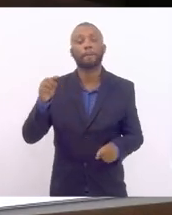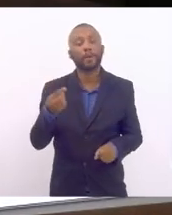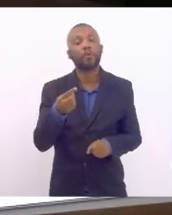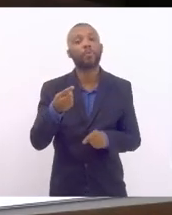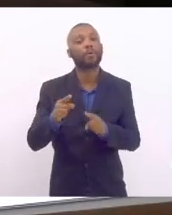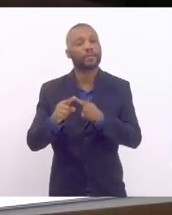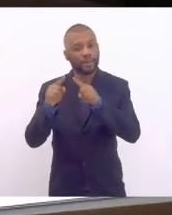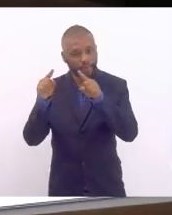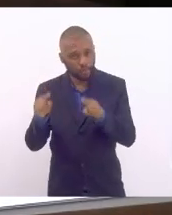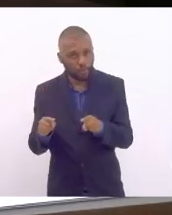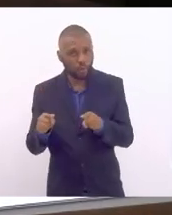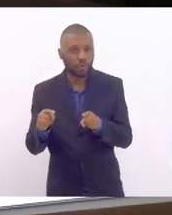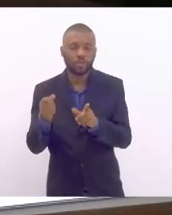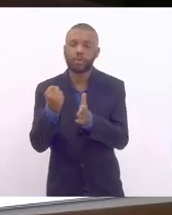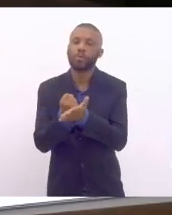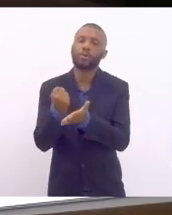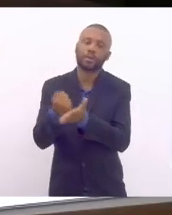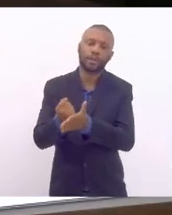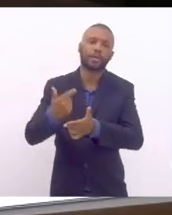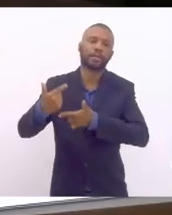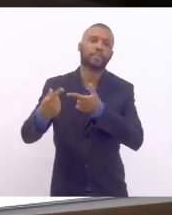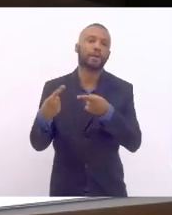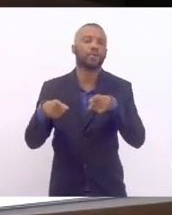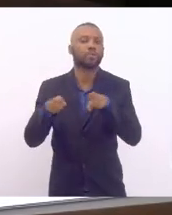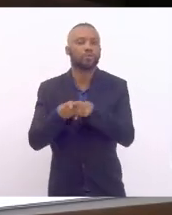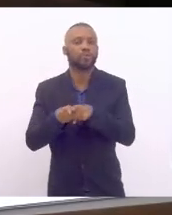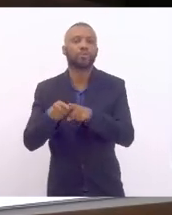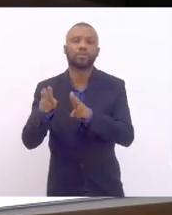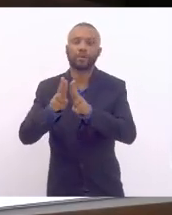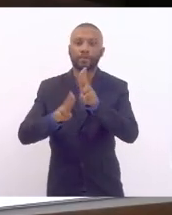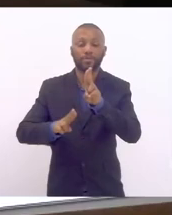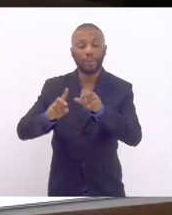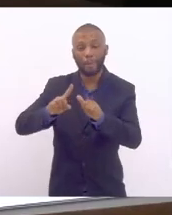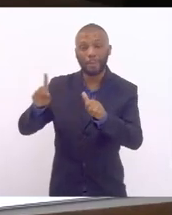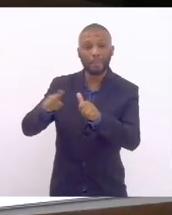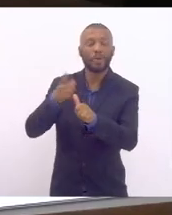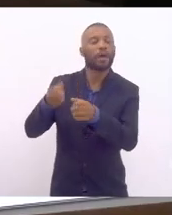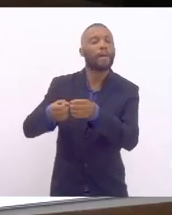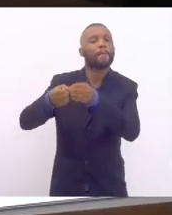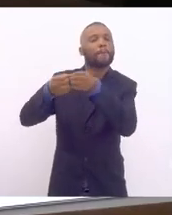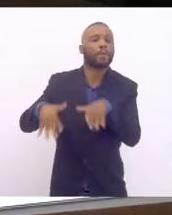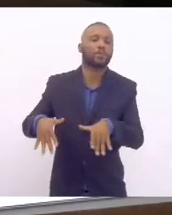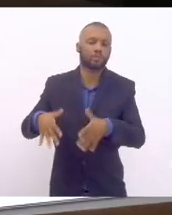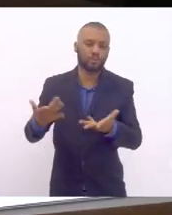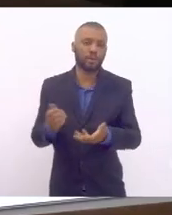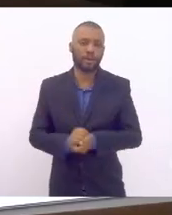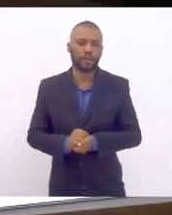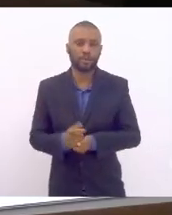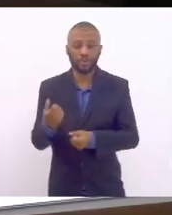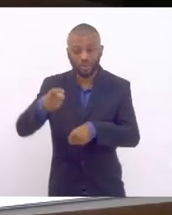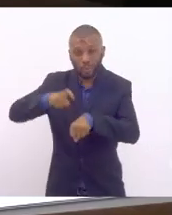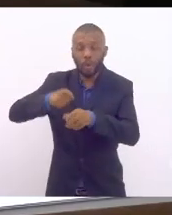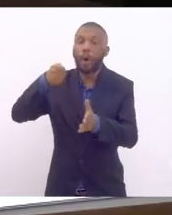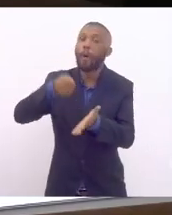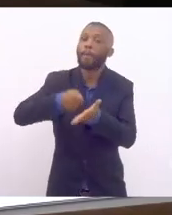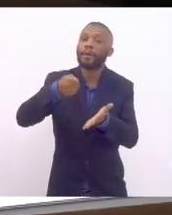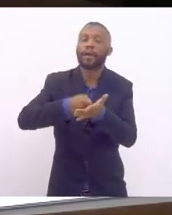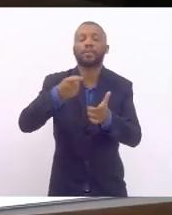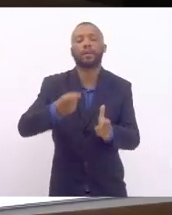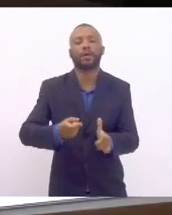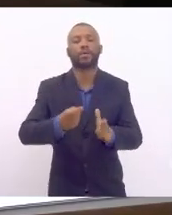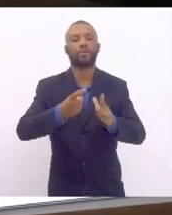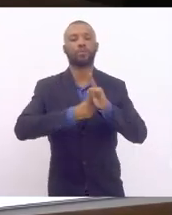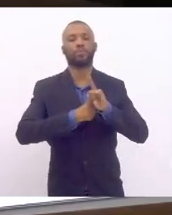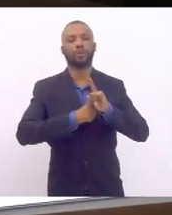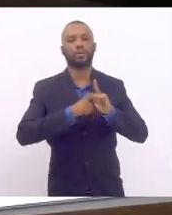terceirizados o que atua UFRJ que são os primeiros a pagar essa conta né E quando nós fomos obrigados a suspender